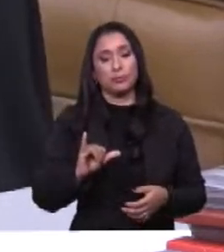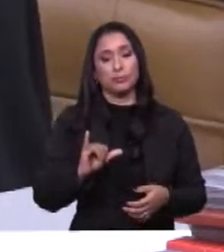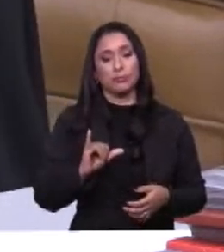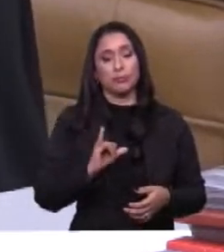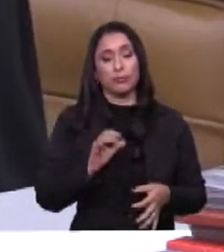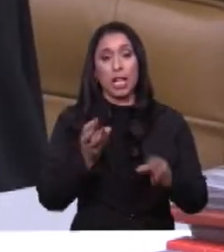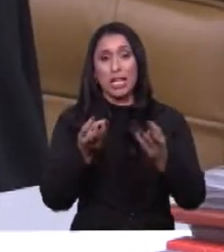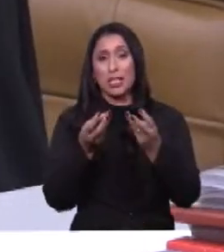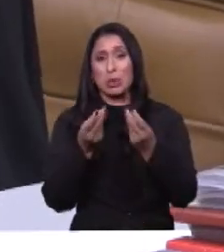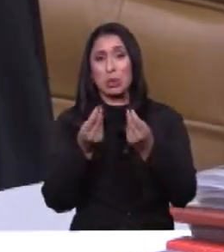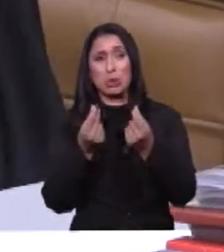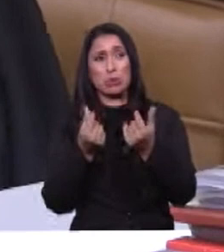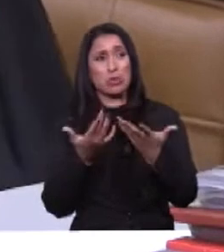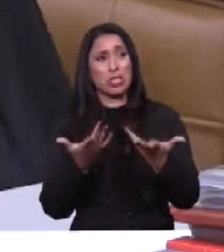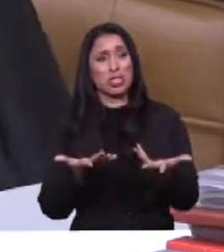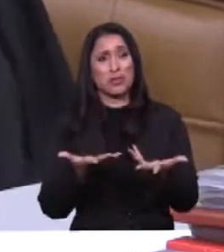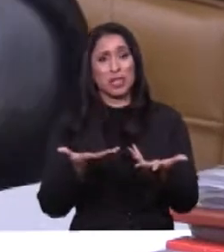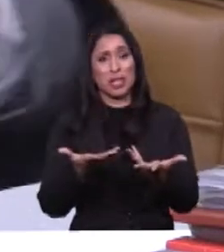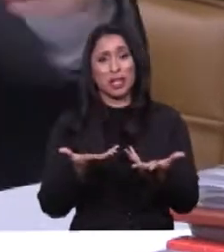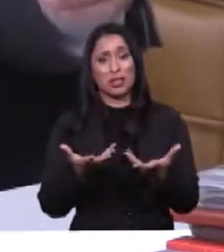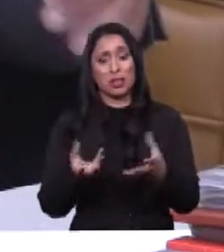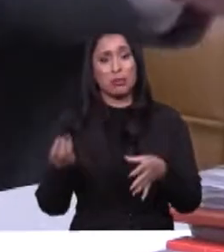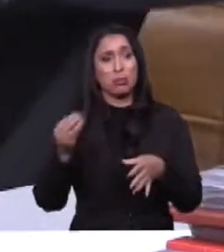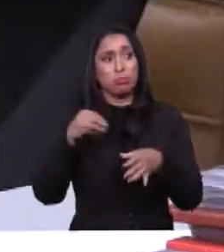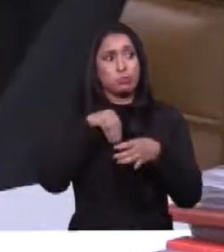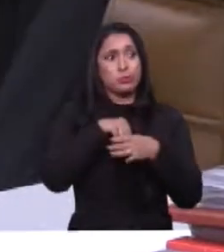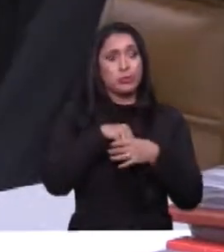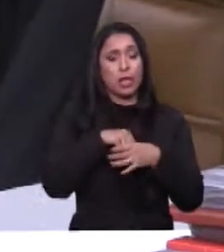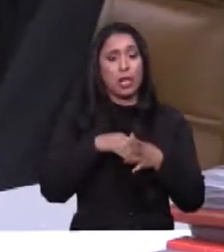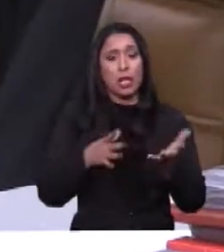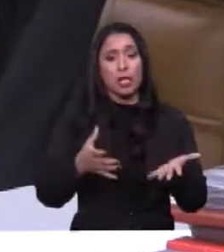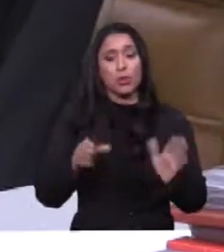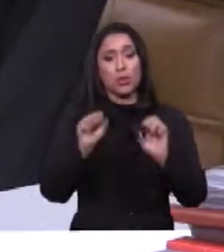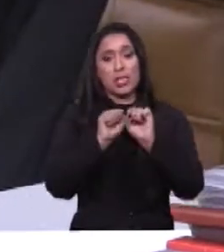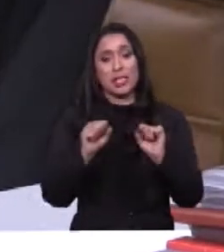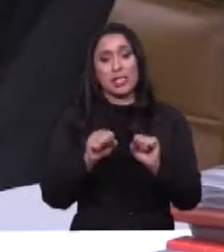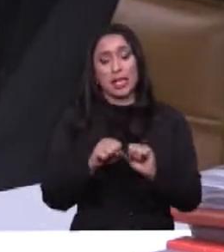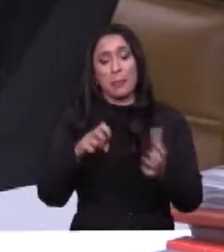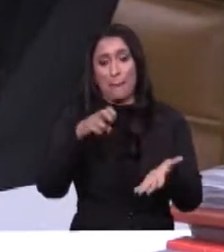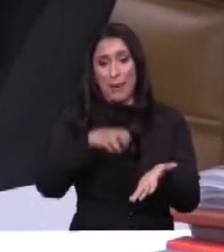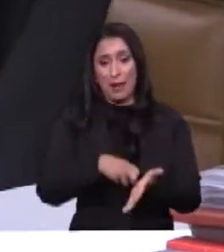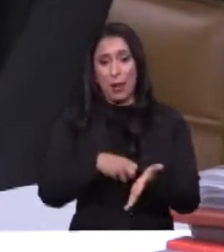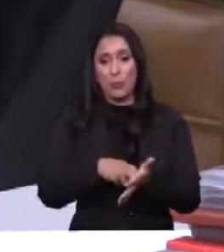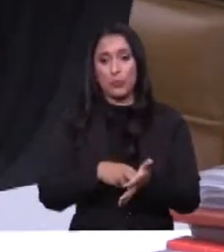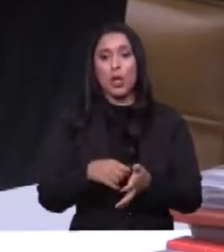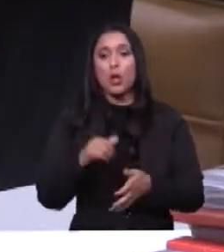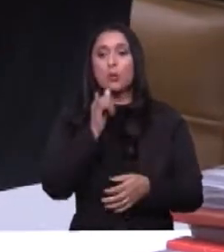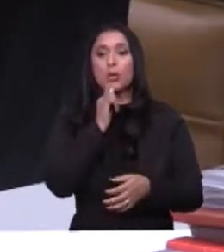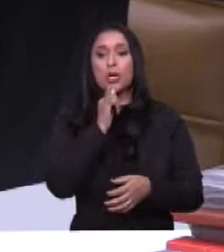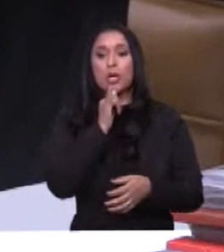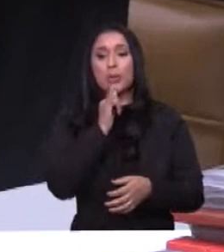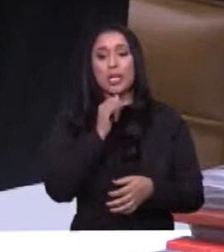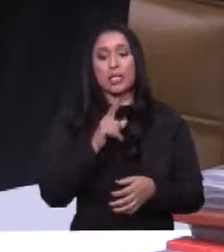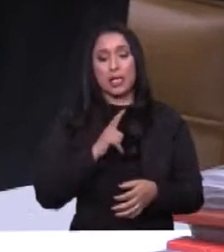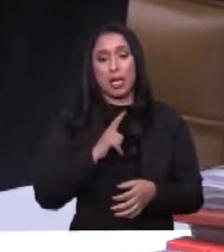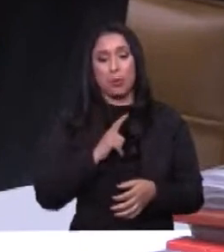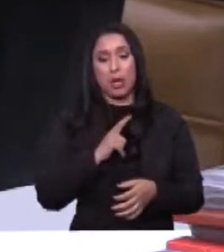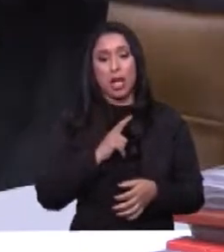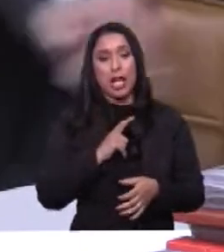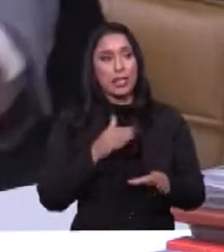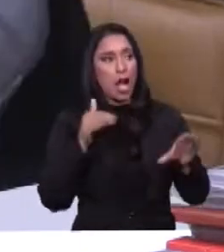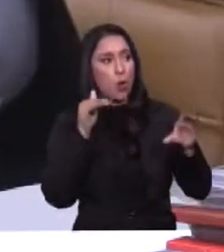essa subjetividade para o sistema penal. Porque lá, por exemplo, aqui um bunker de